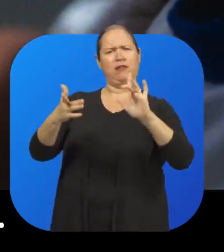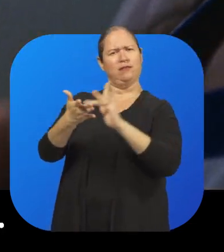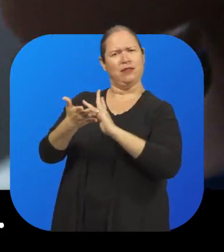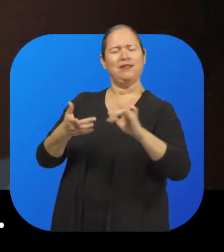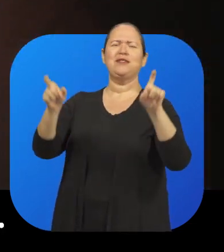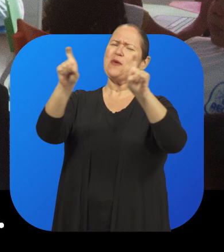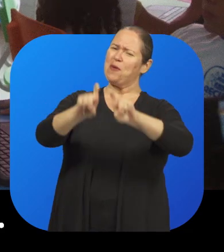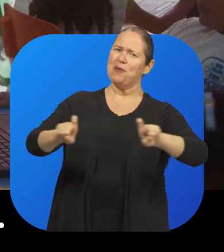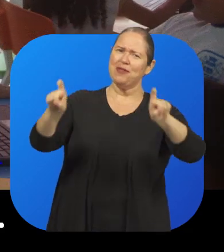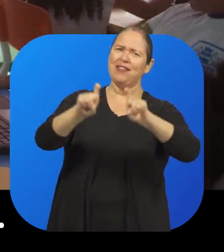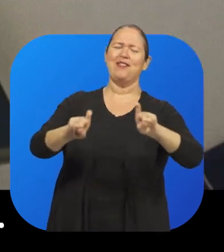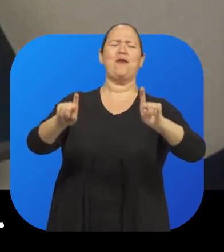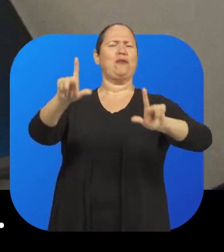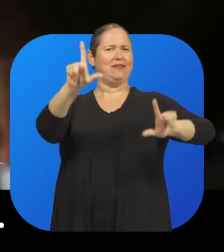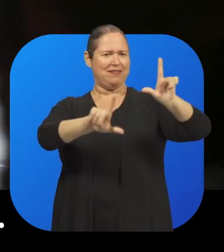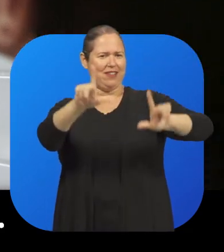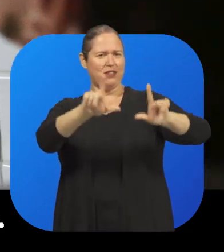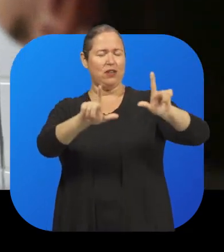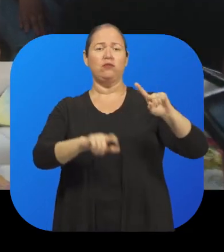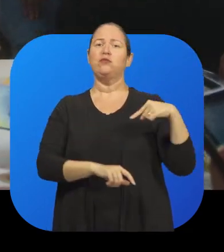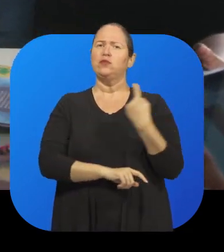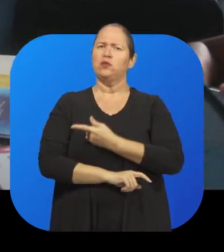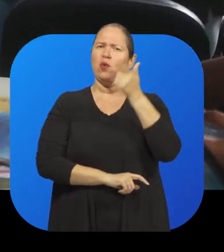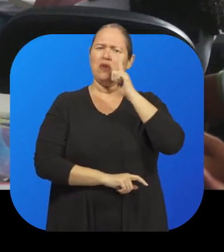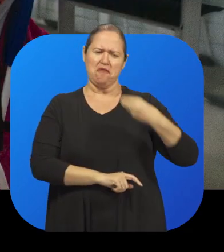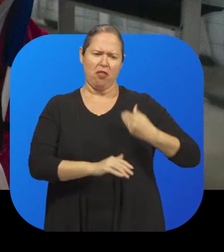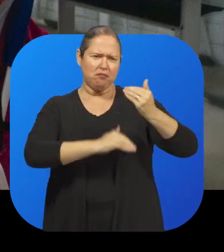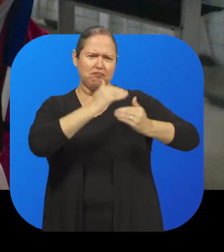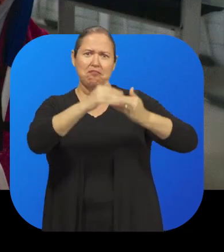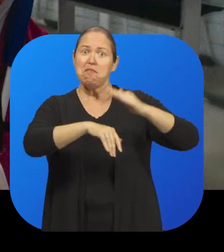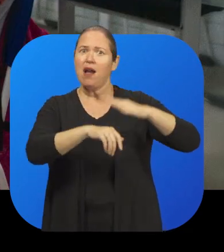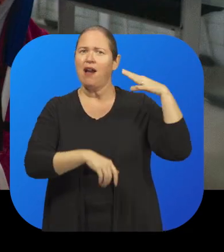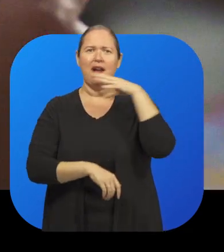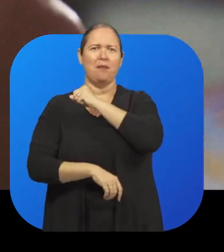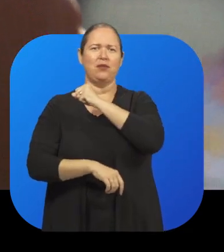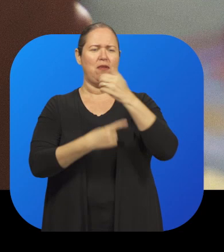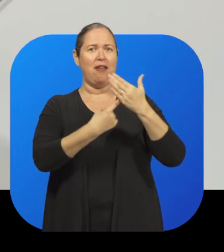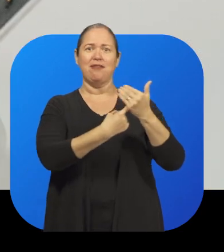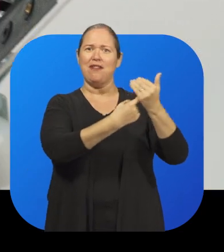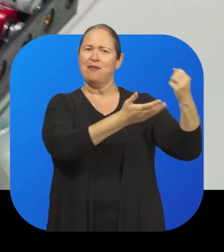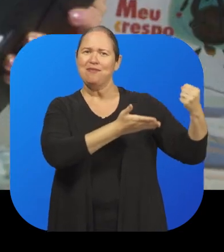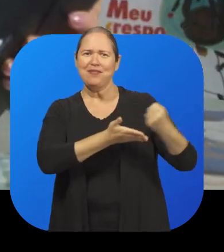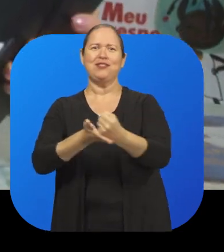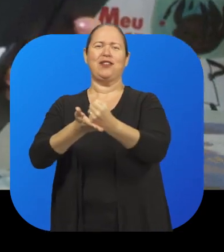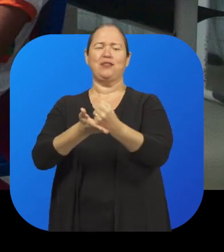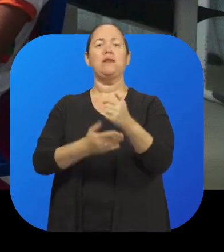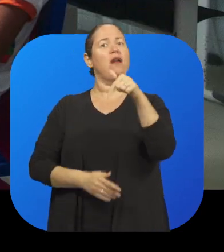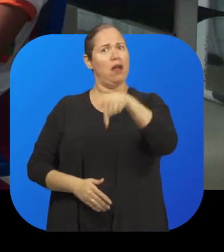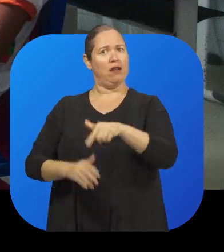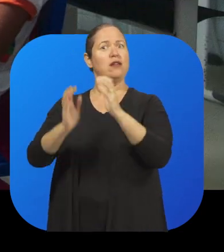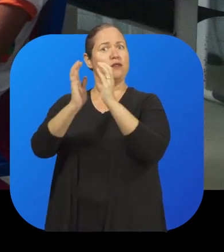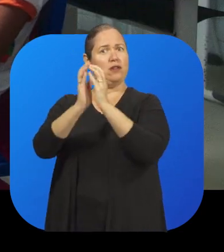Tem tablet, tem computador, tem televisão. A gente tem um desenvolvimento mais rápido, né? Com a tecnologia. Agora